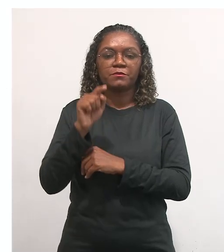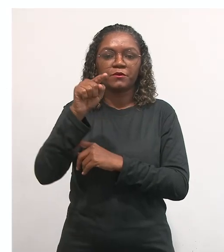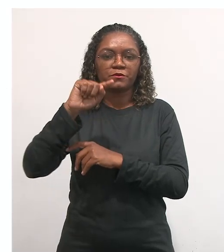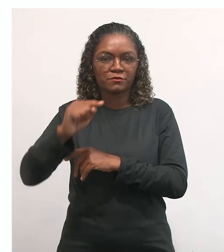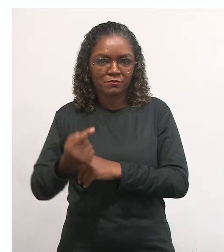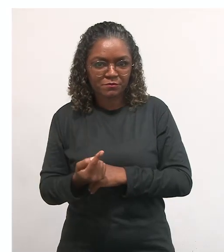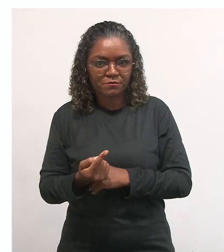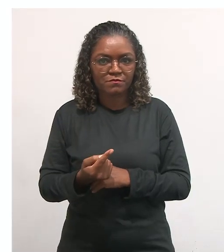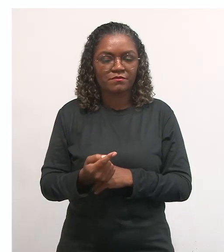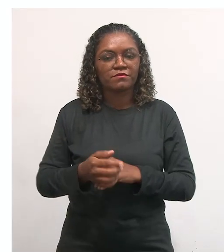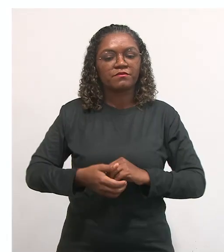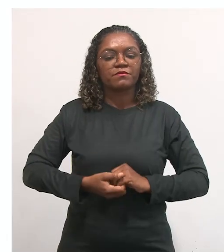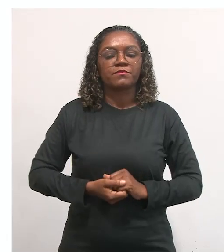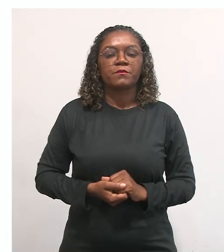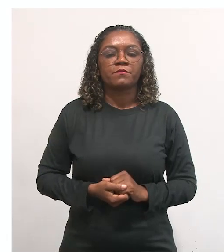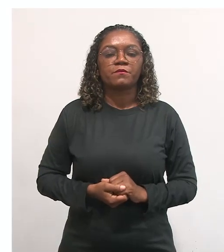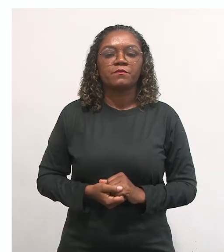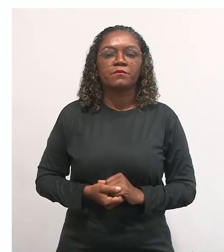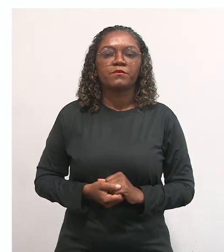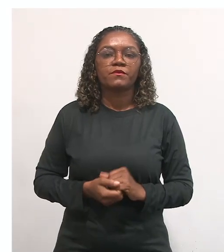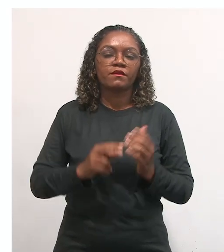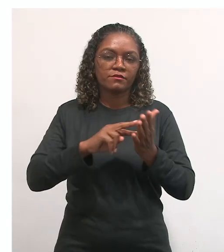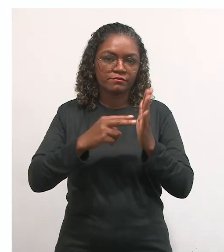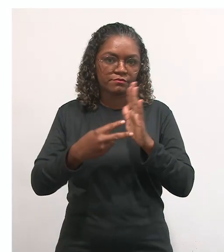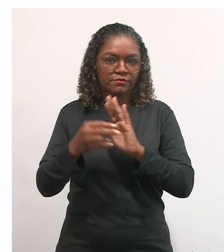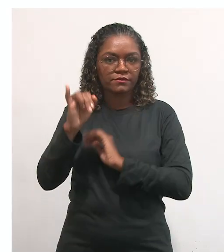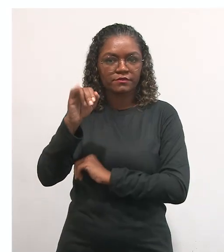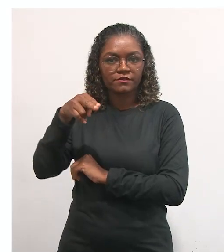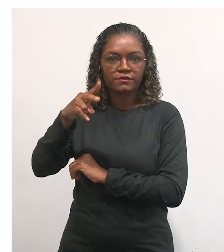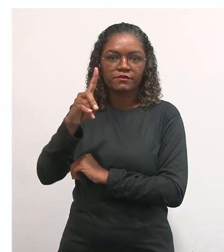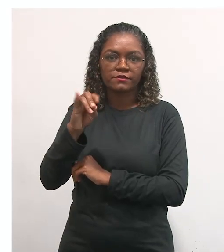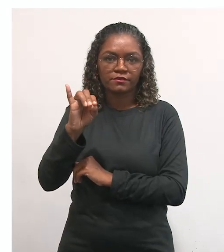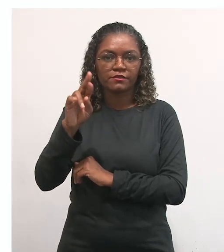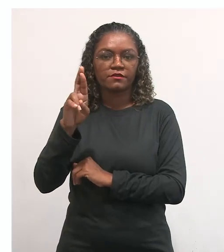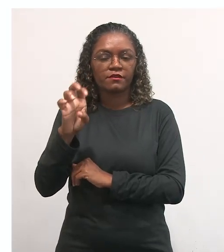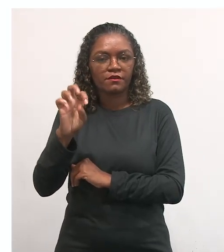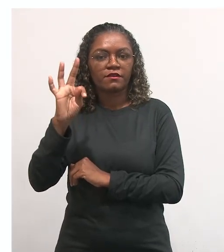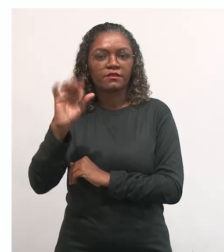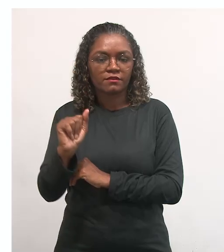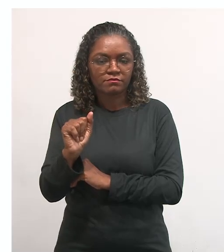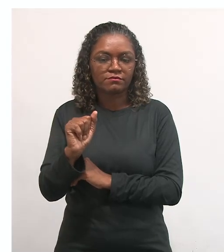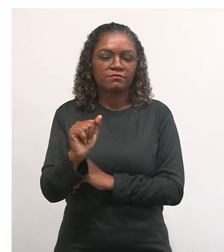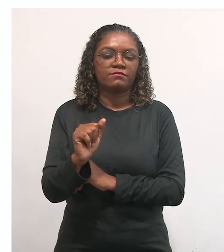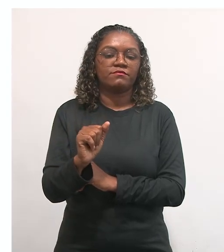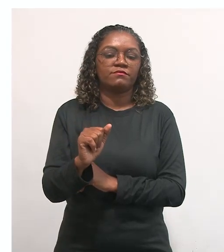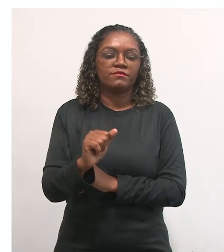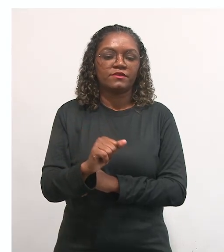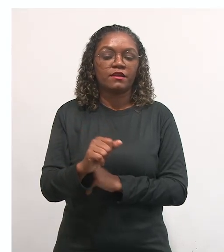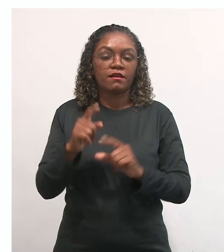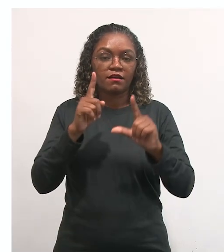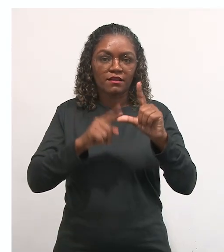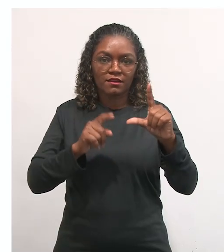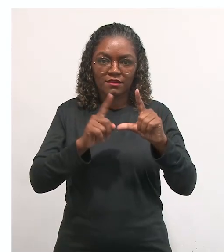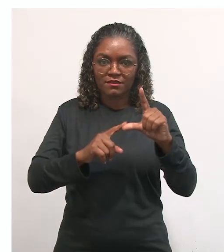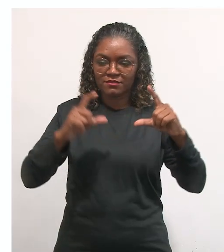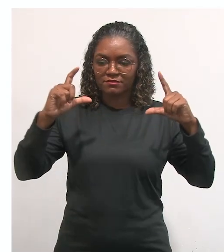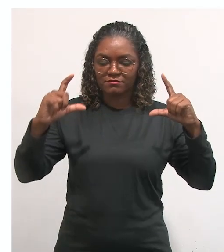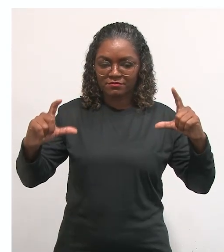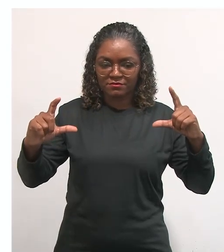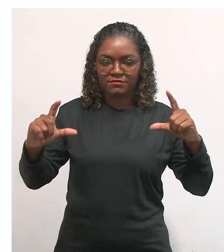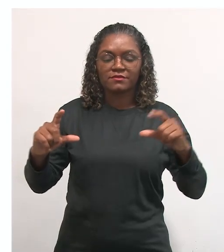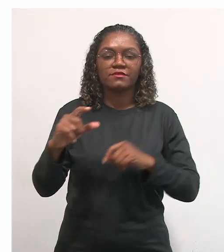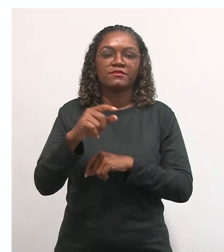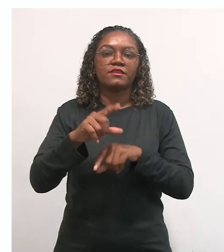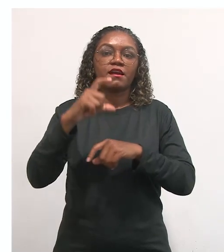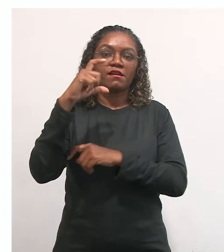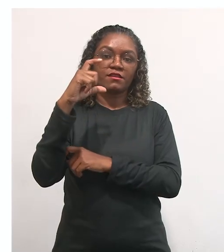vírgula tá então a citação indireta quando a citação indireta a gente coloca tudo em caixa alta separado